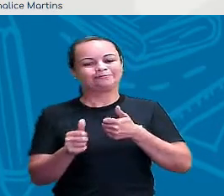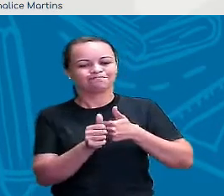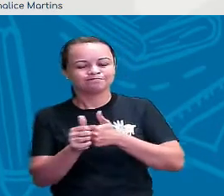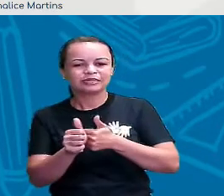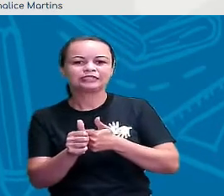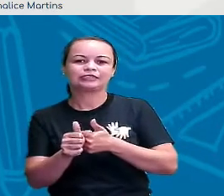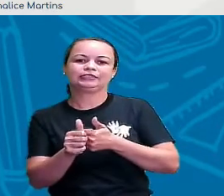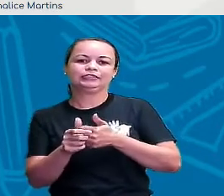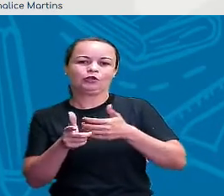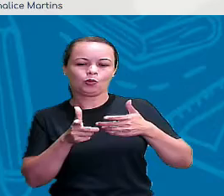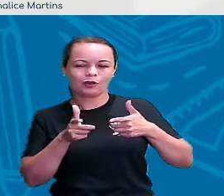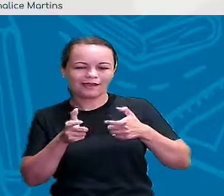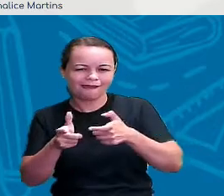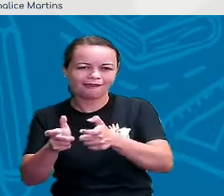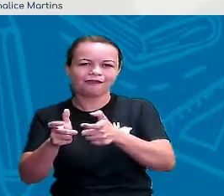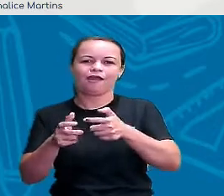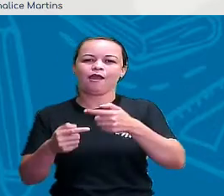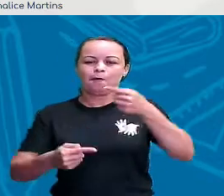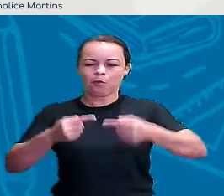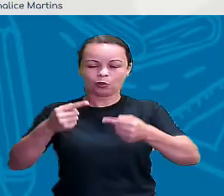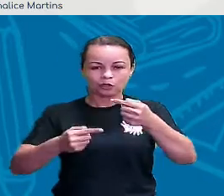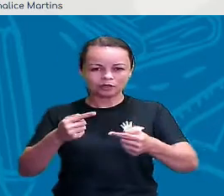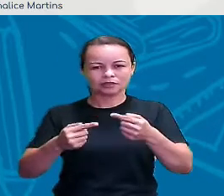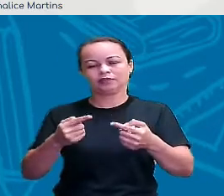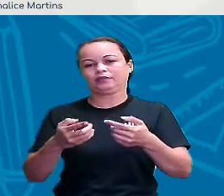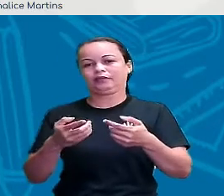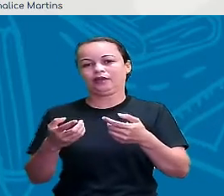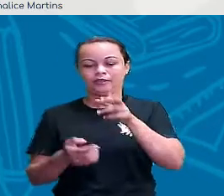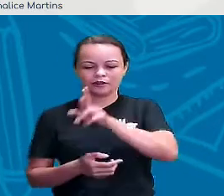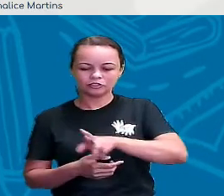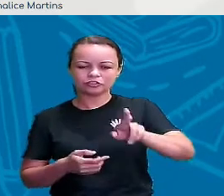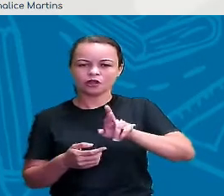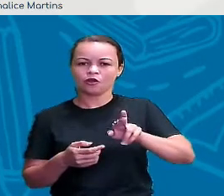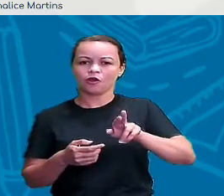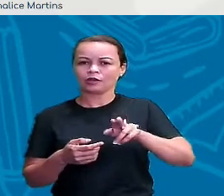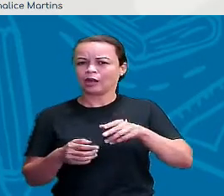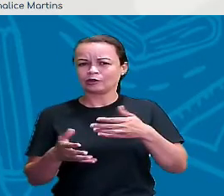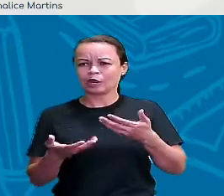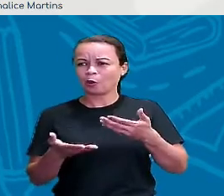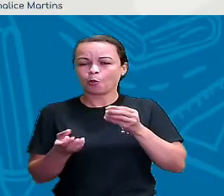religiosa praticamente expulsa, né? Faz com que essas pessoas